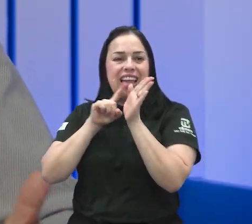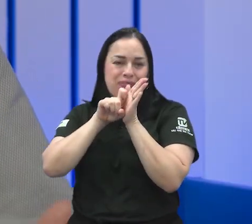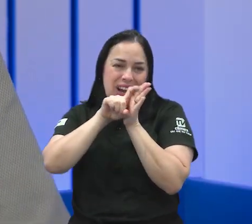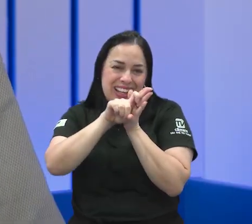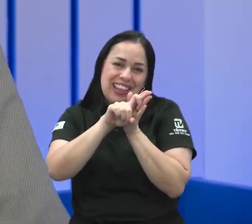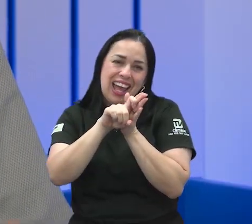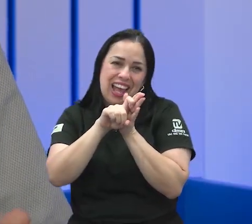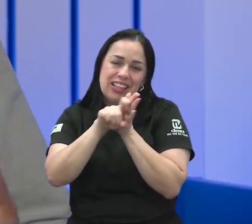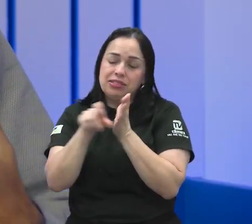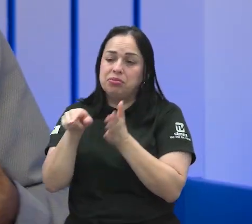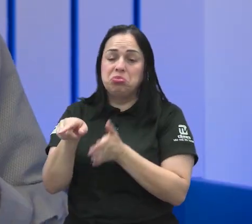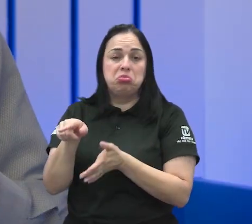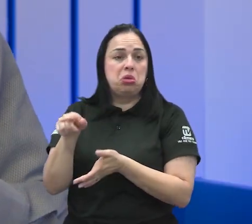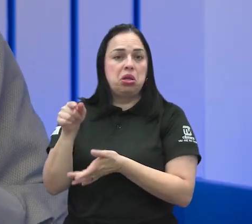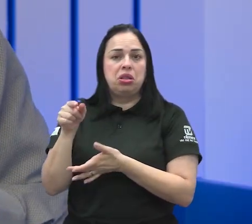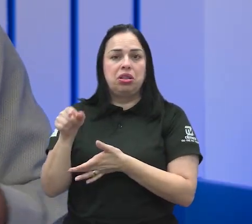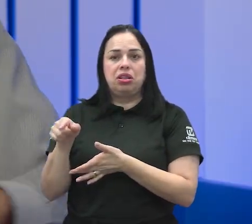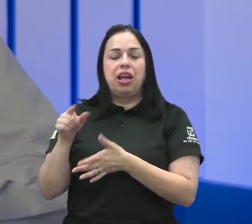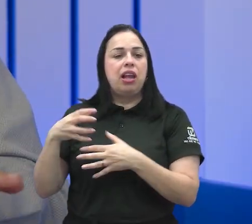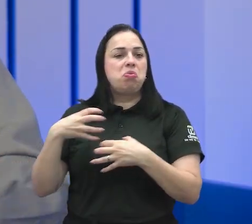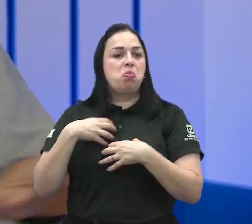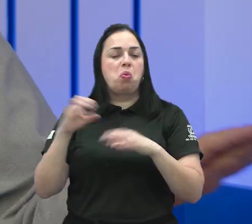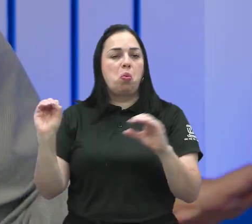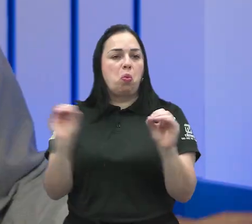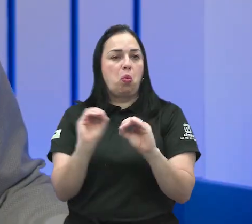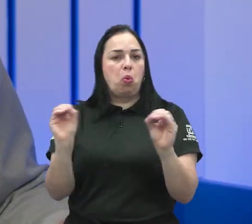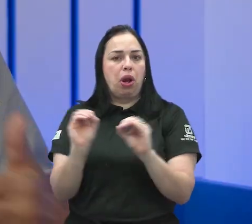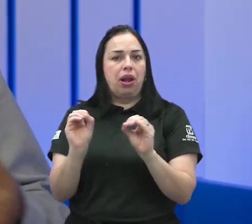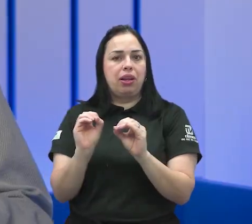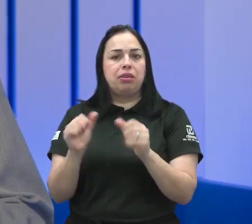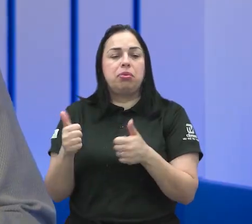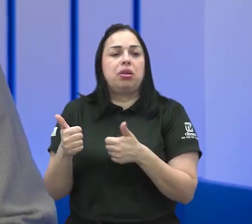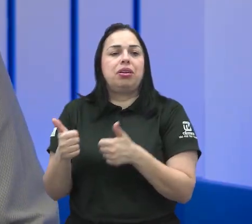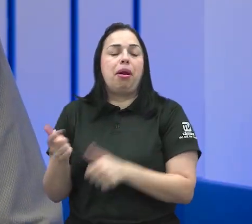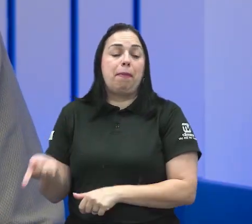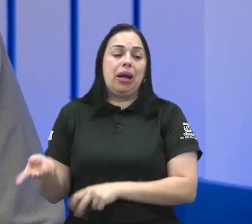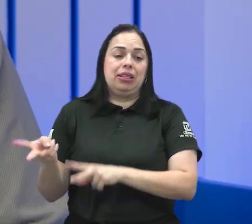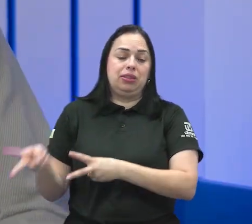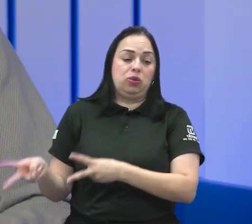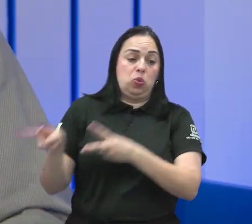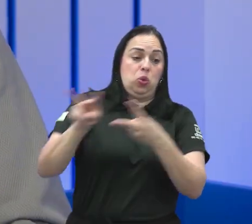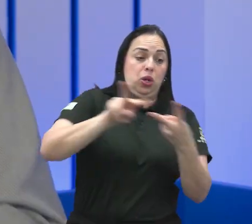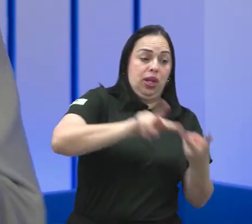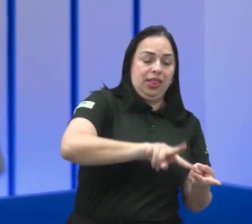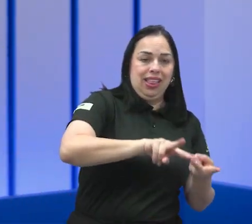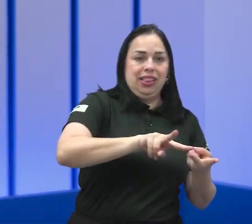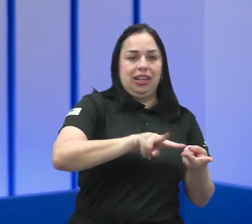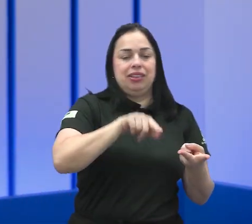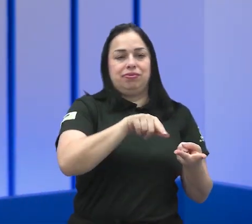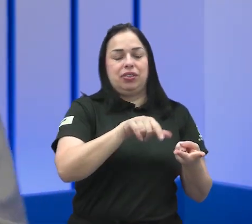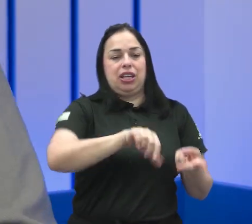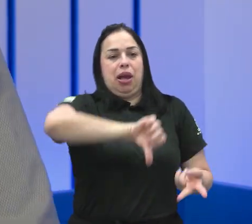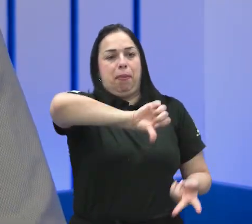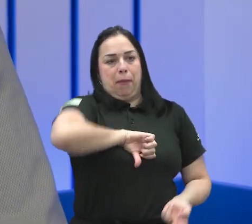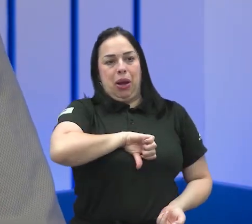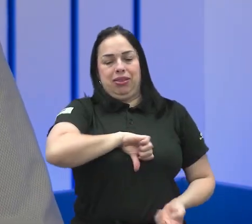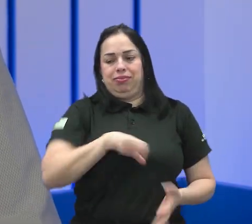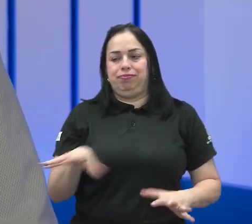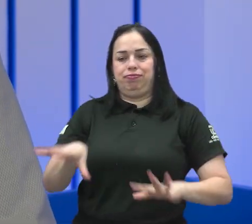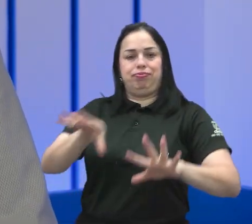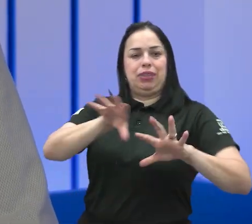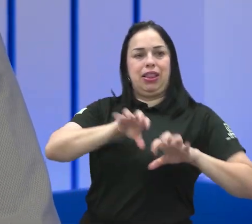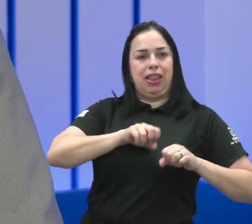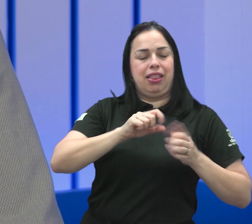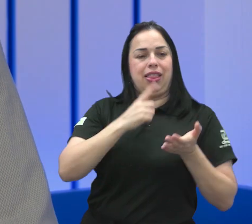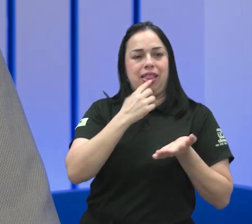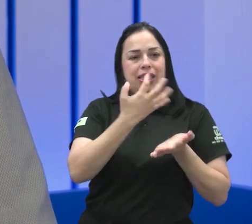ter bactéria na circulação dele, que para ele não sente nada, porque ele está com a imunidade boa. Mas se for um paciente sem imunidade que vai